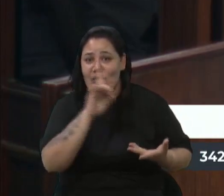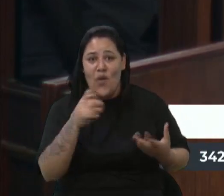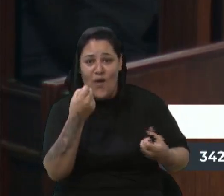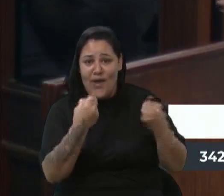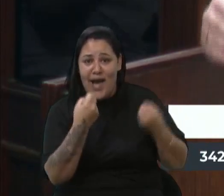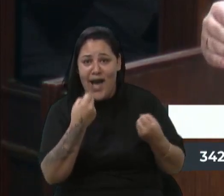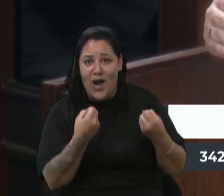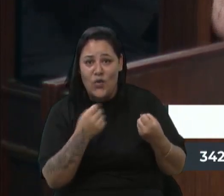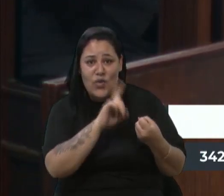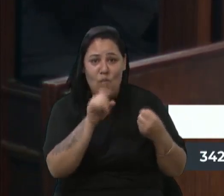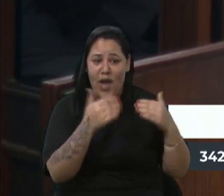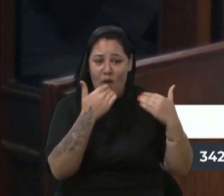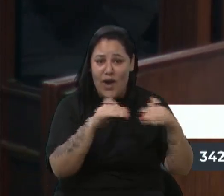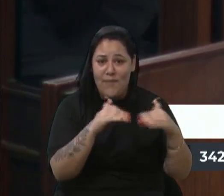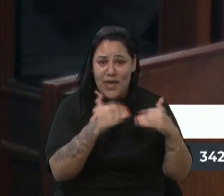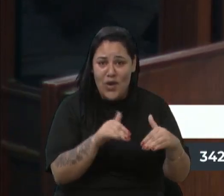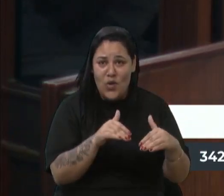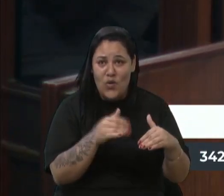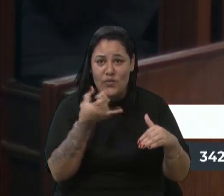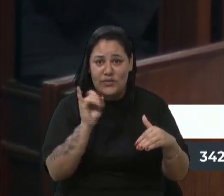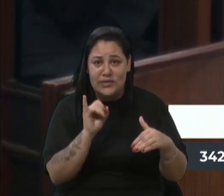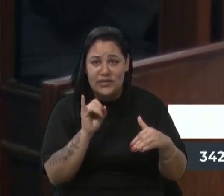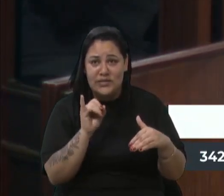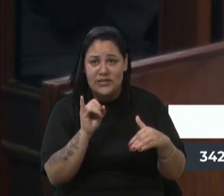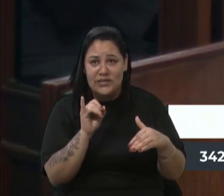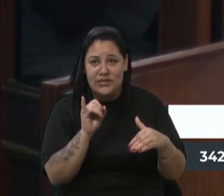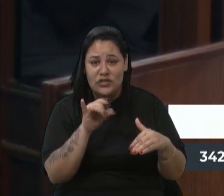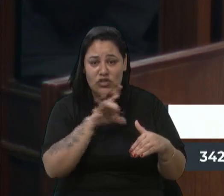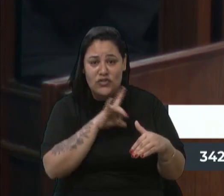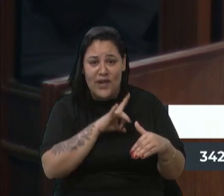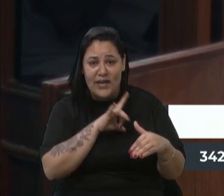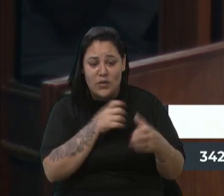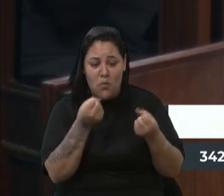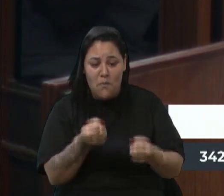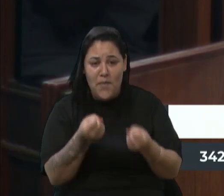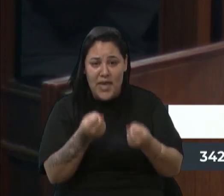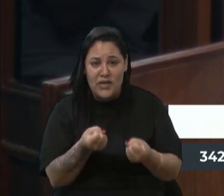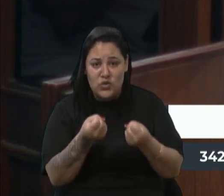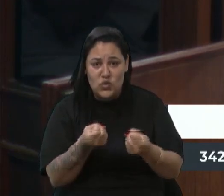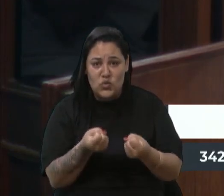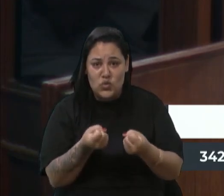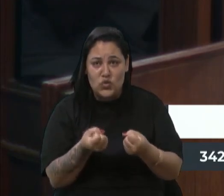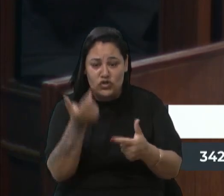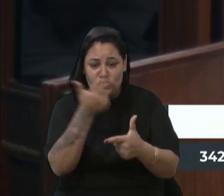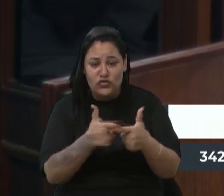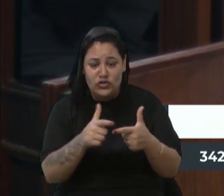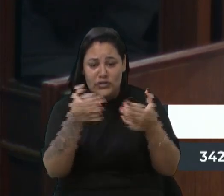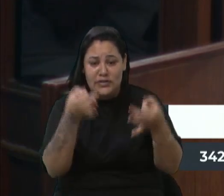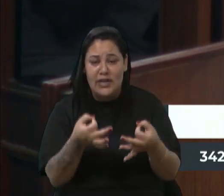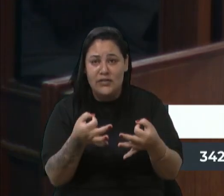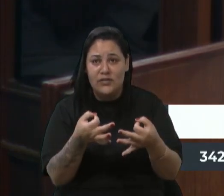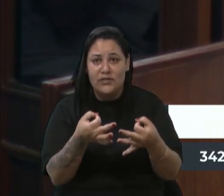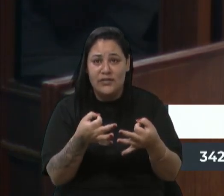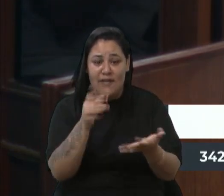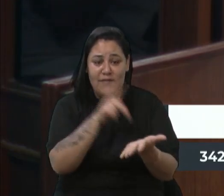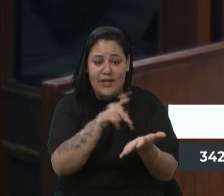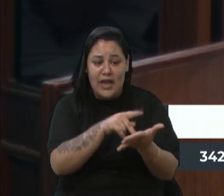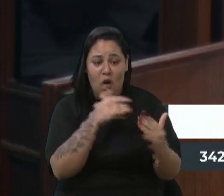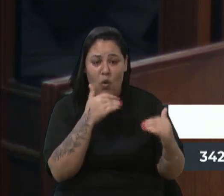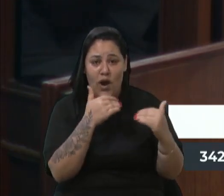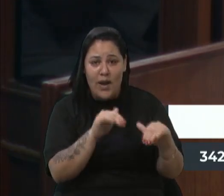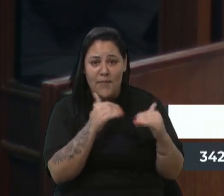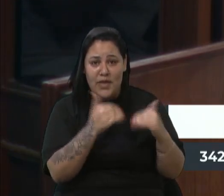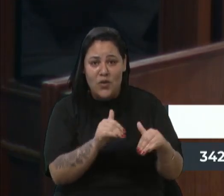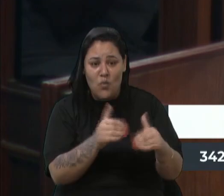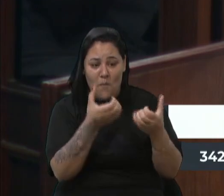não é um caminhão se ele fosse distribuído o peso por eixo corretamente. É que ele está incorreto, o peso desse caminhão,